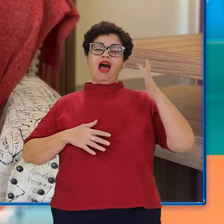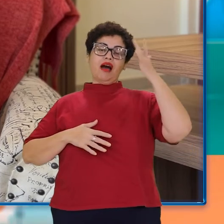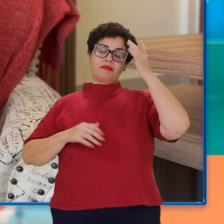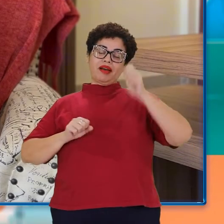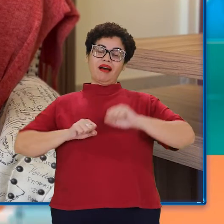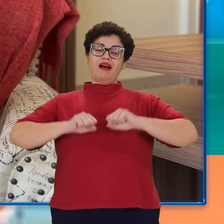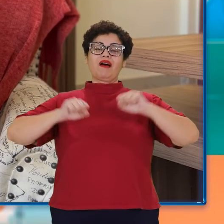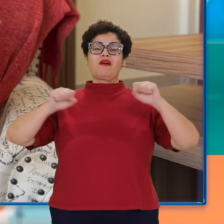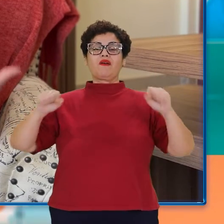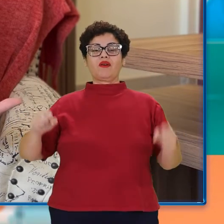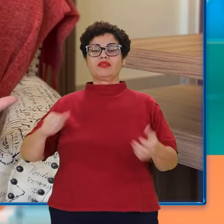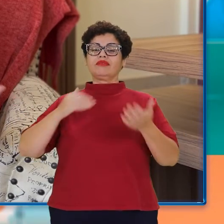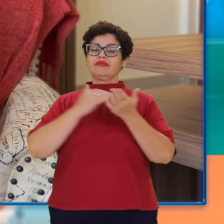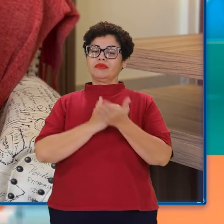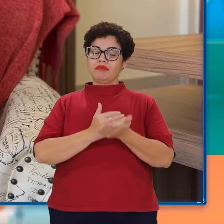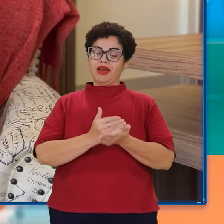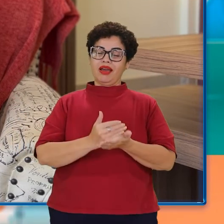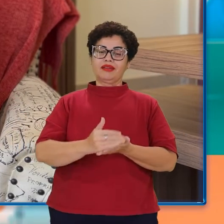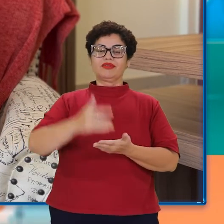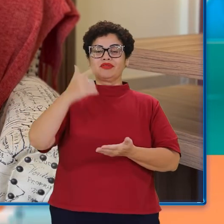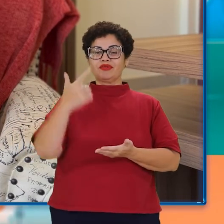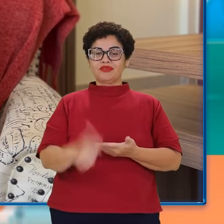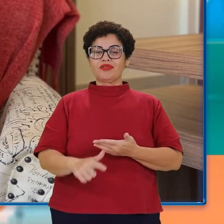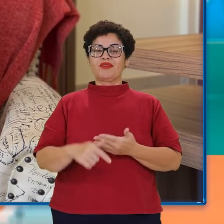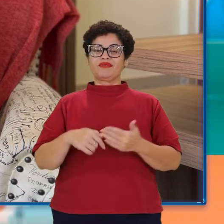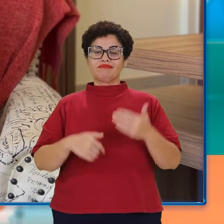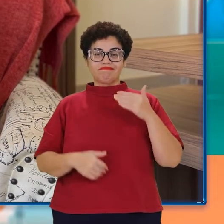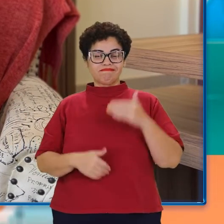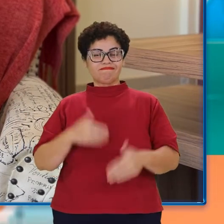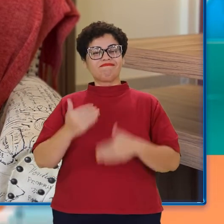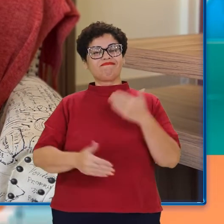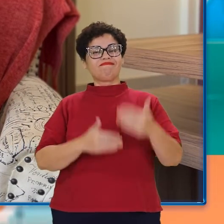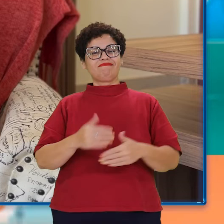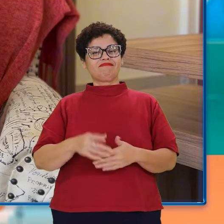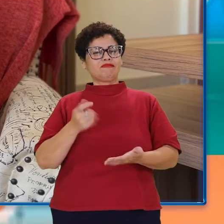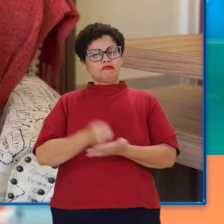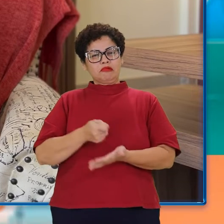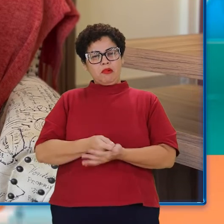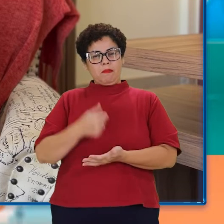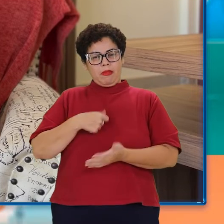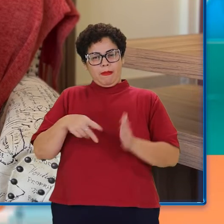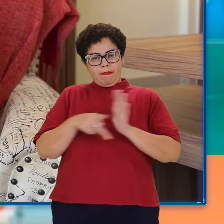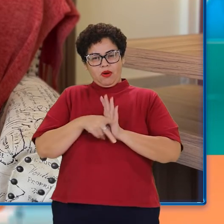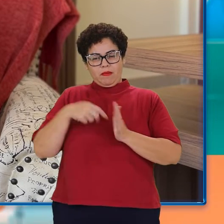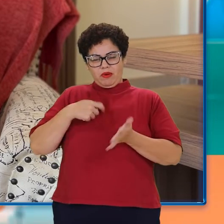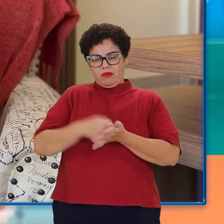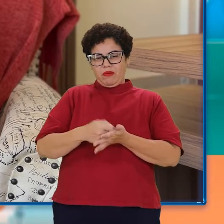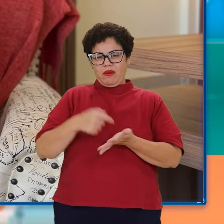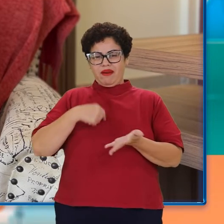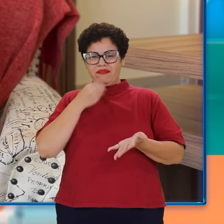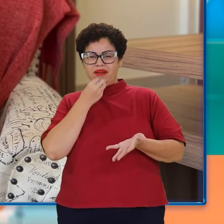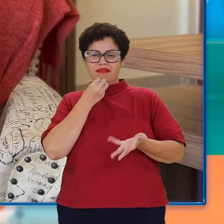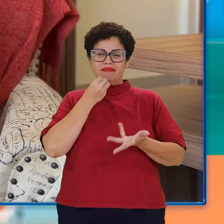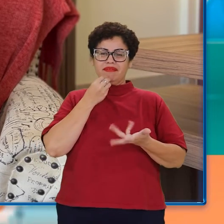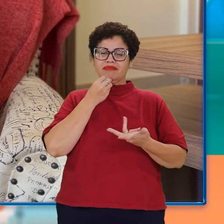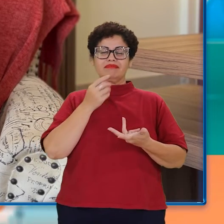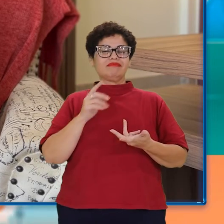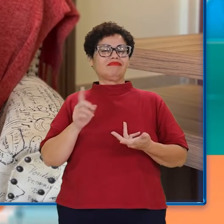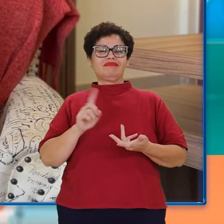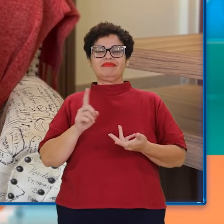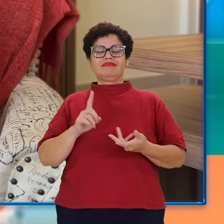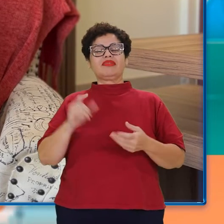Descansa, no outro dia a gente acorda e começa tudo de novo. E não se cobre tanto também, isso é uma